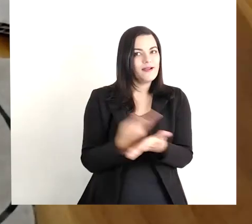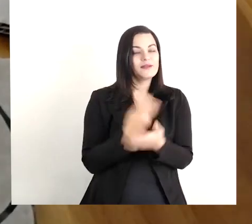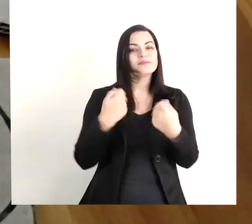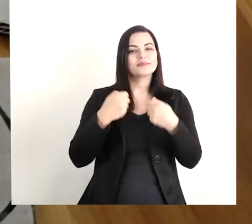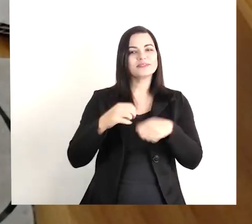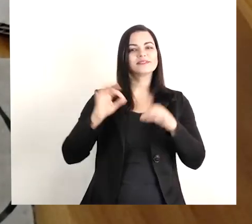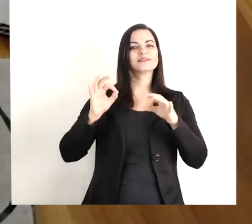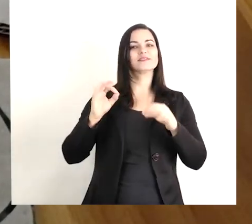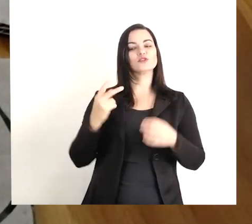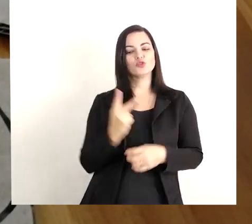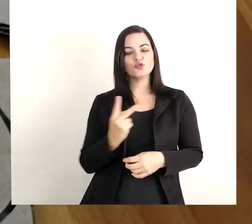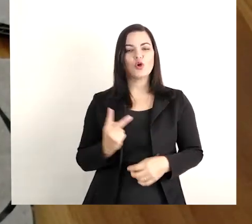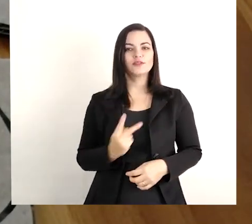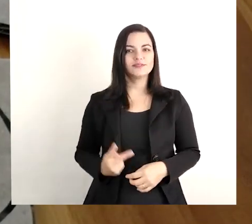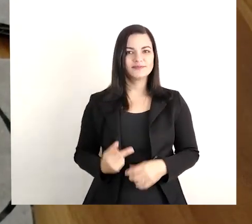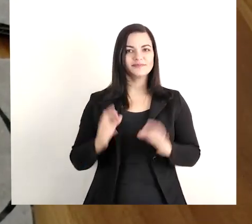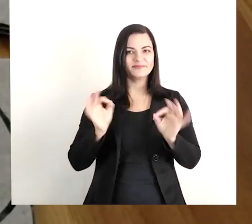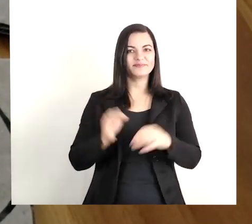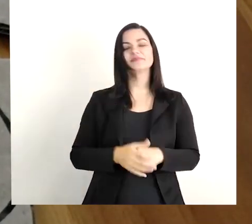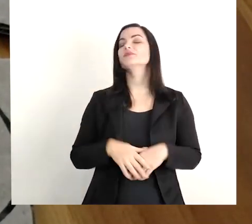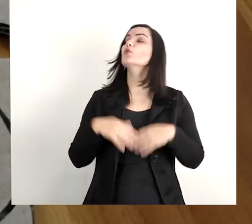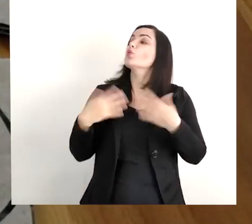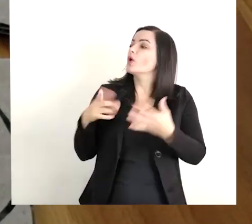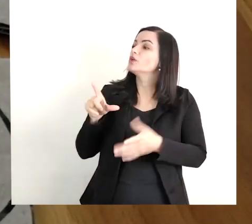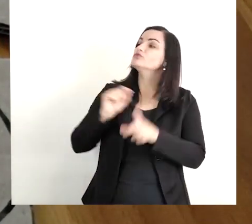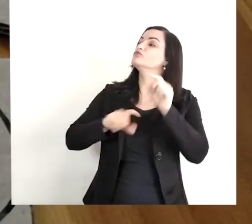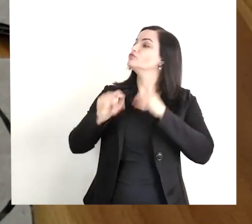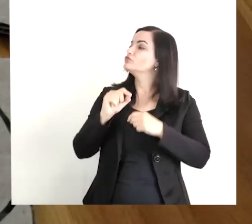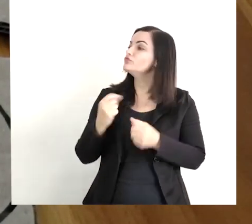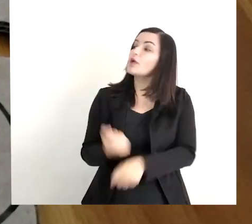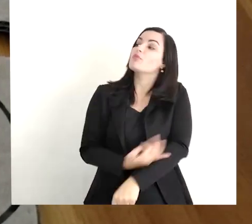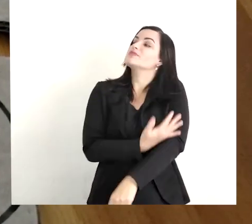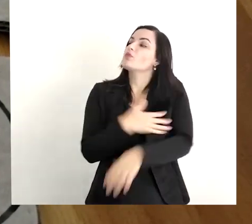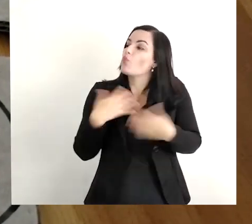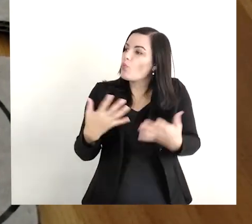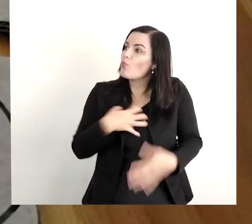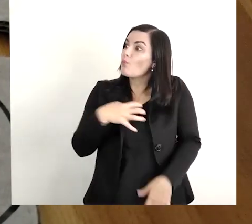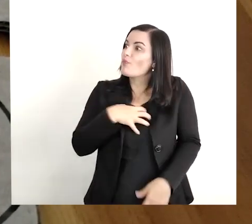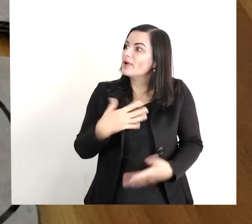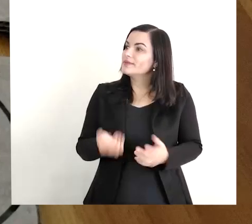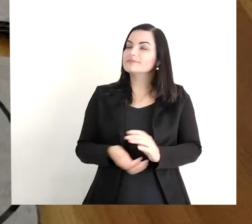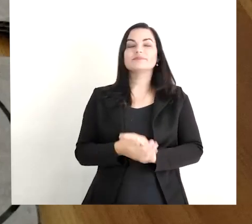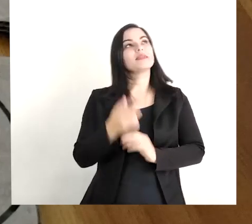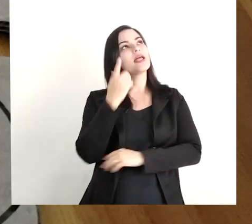E aí, Alice, quais emoções nós vamos escolher para o nosso jogo da memória?